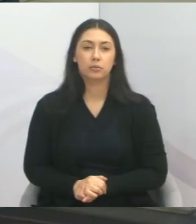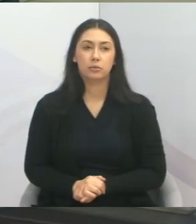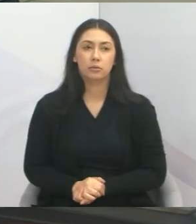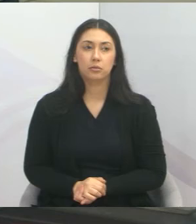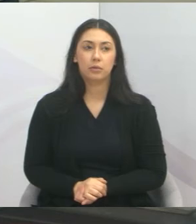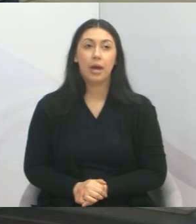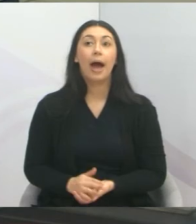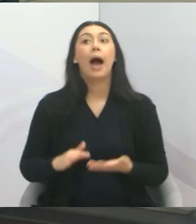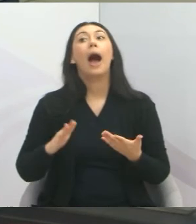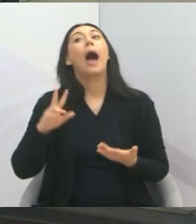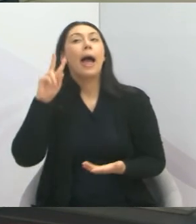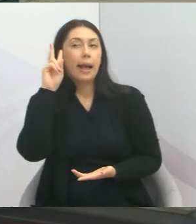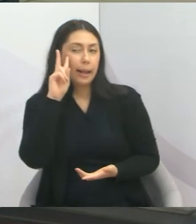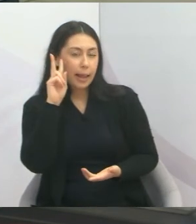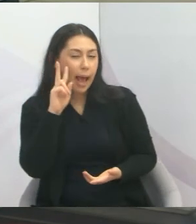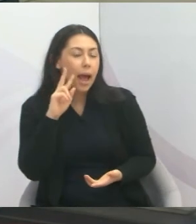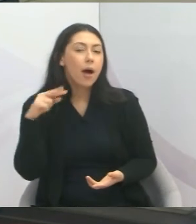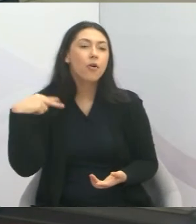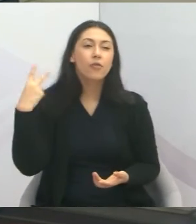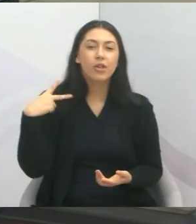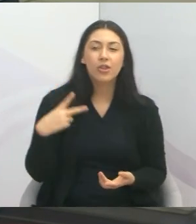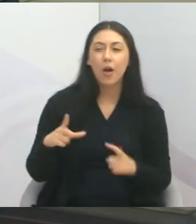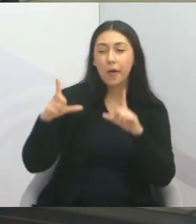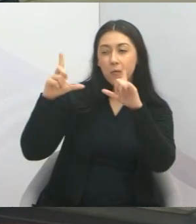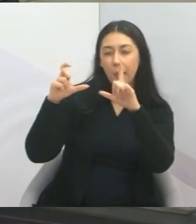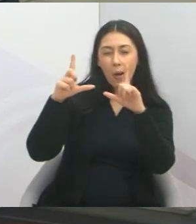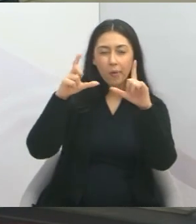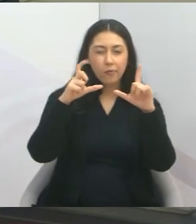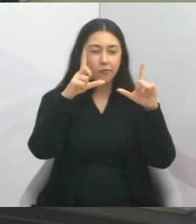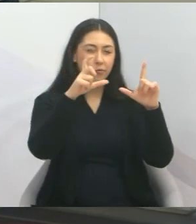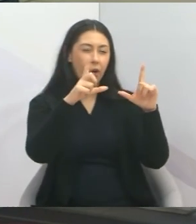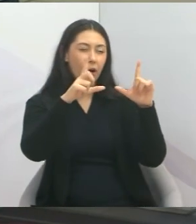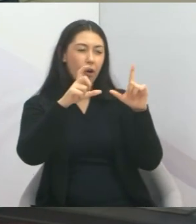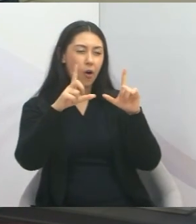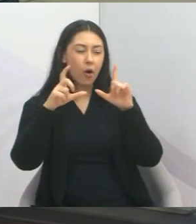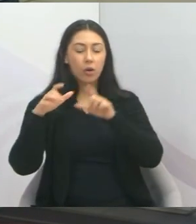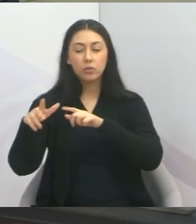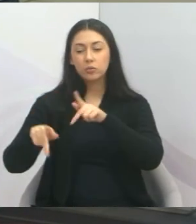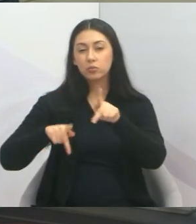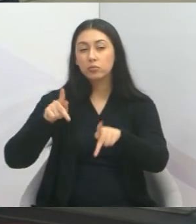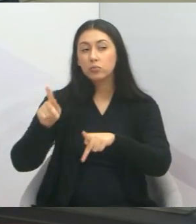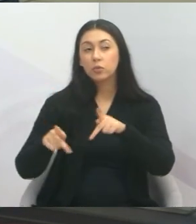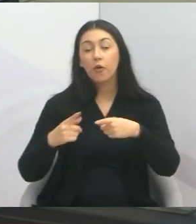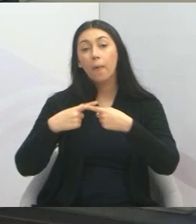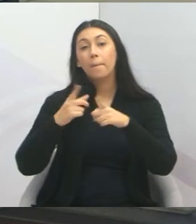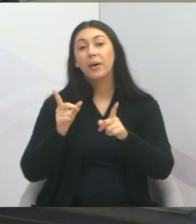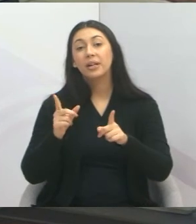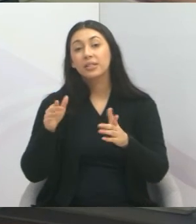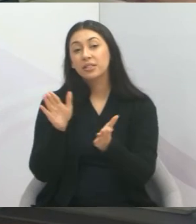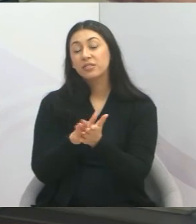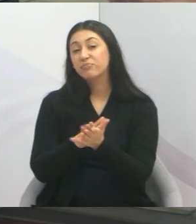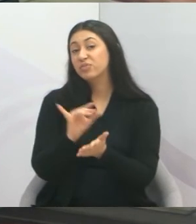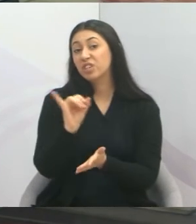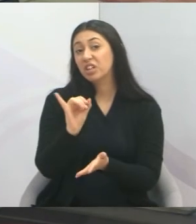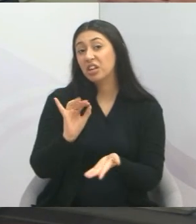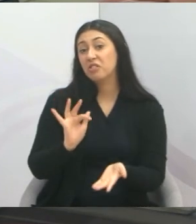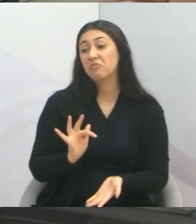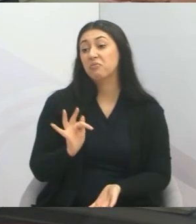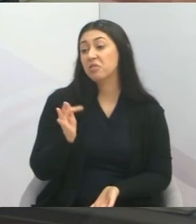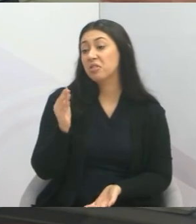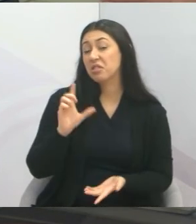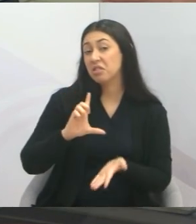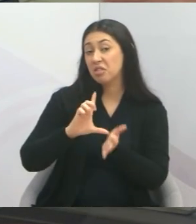aí lembramos Vereador tirar foto com os Vereador tira foto que a população mas Jacareí esquecido